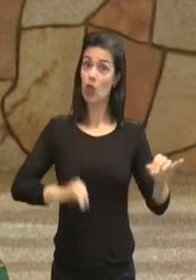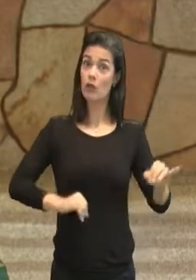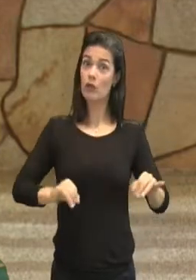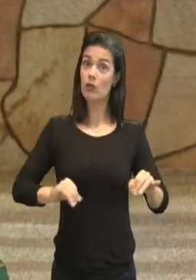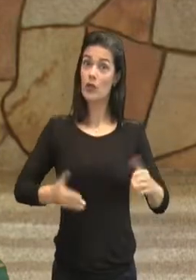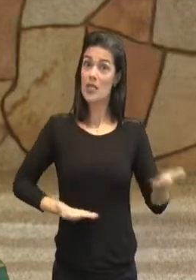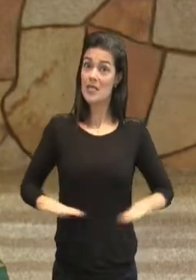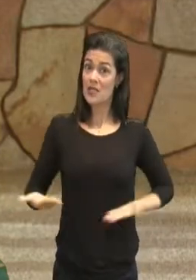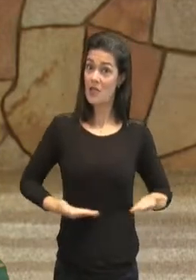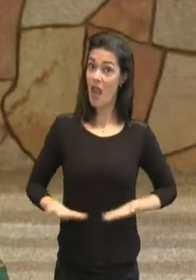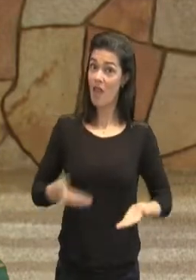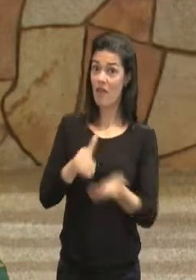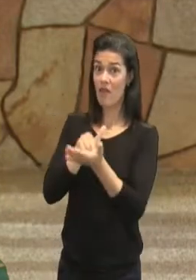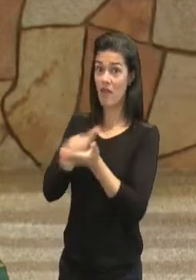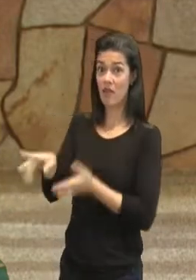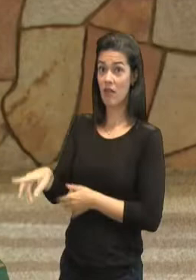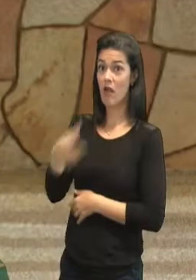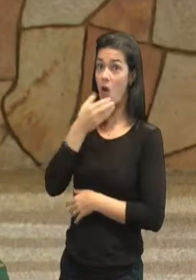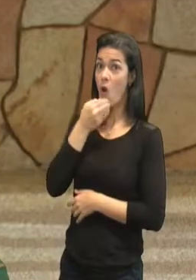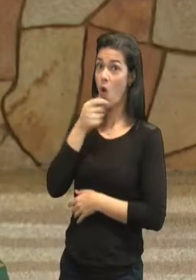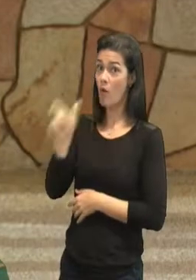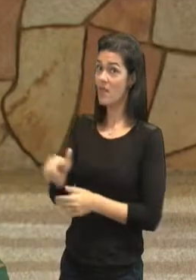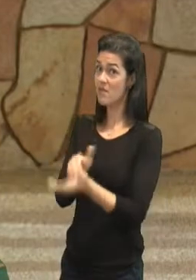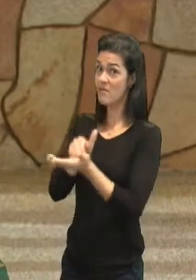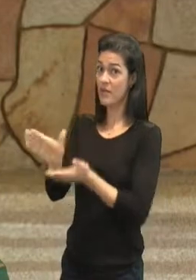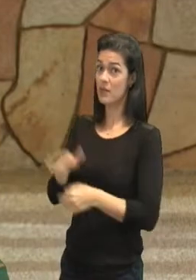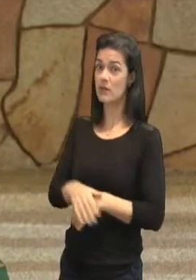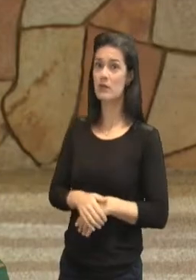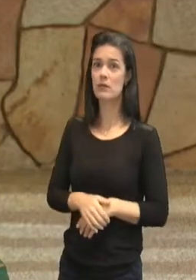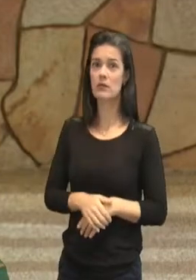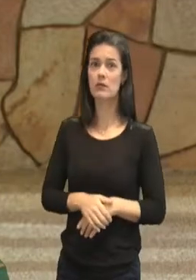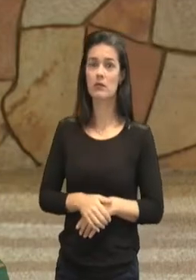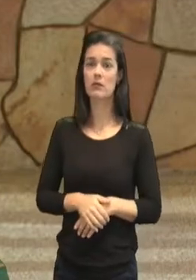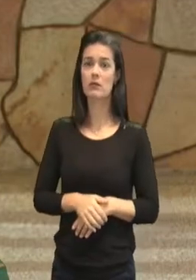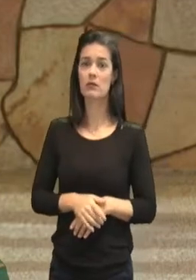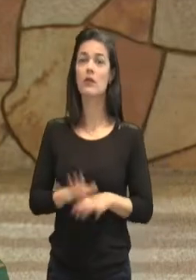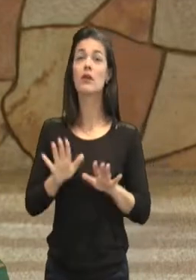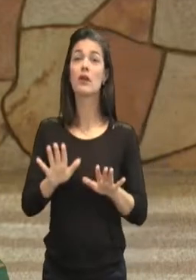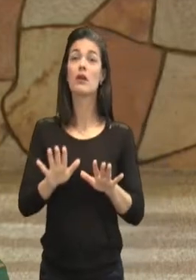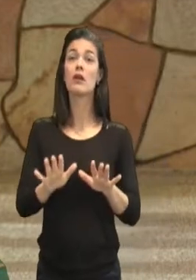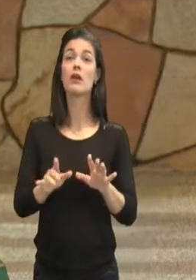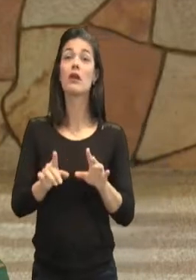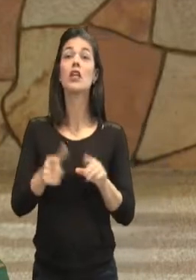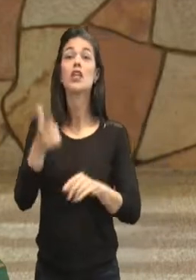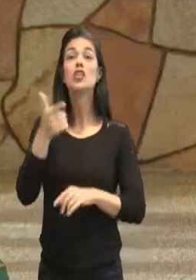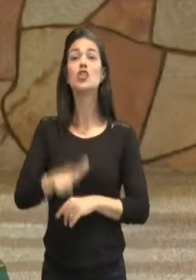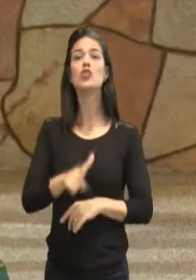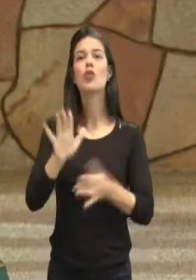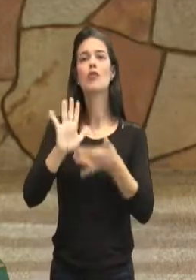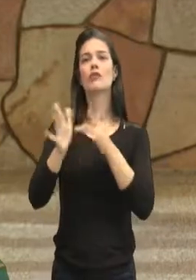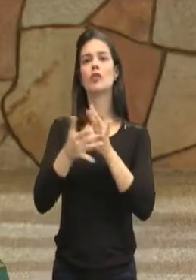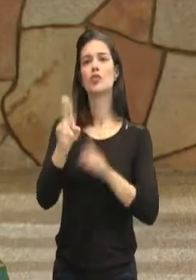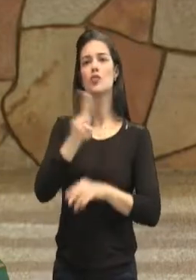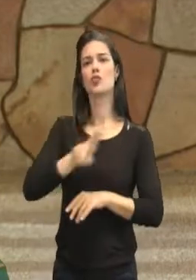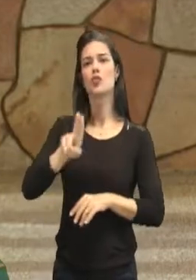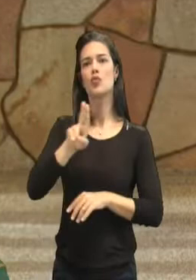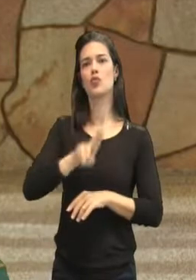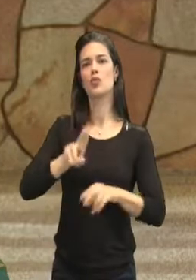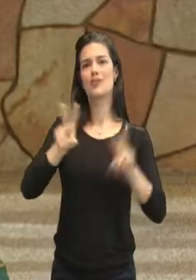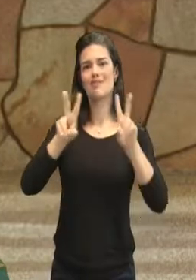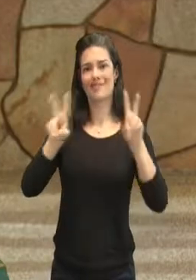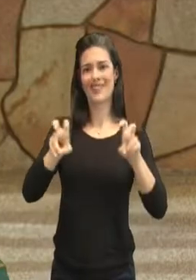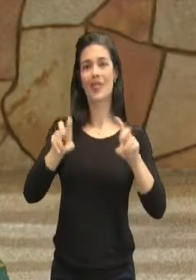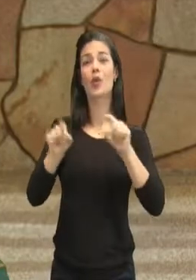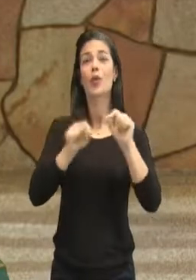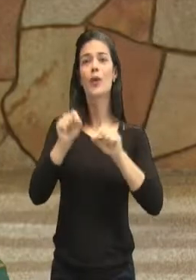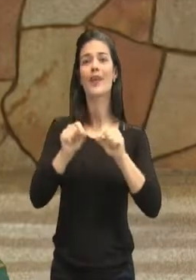porque muitos são chamados, mas poucos escolhidos. Mais uma vez, a mesma expressão que vimos na